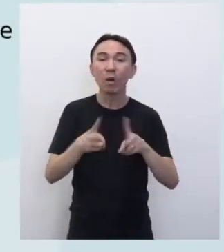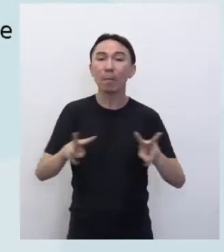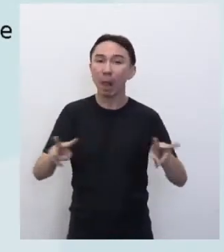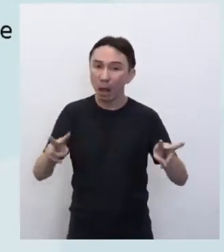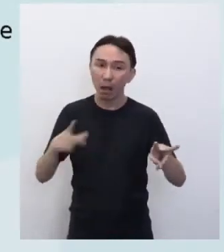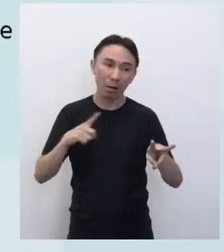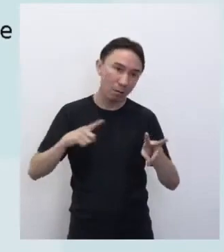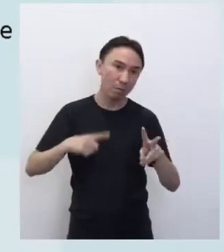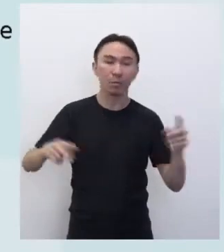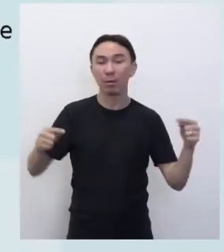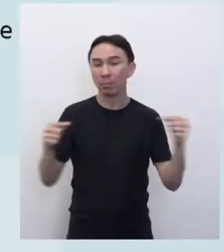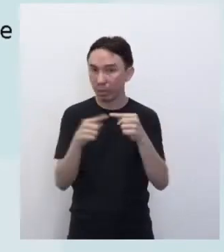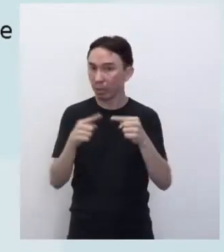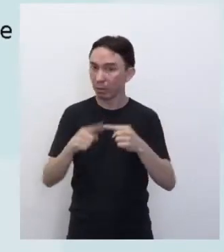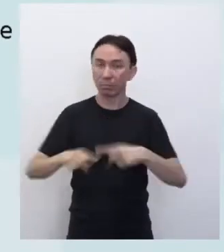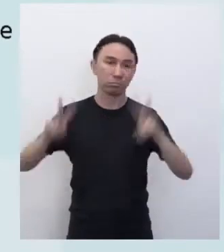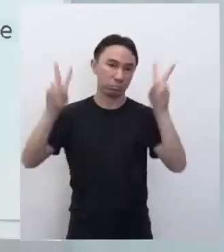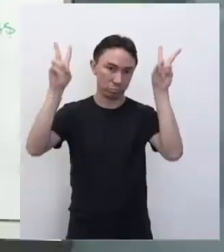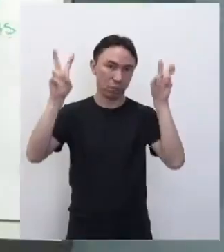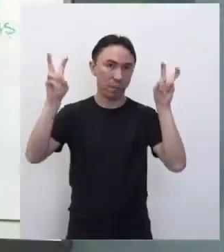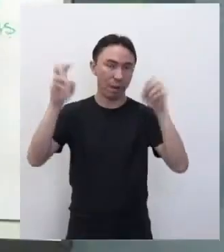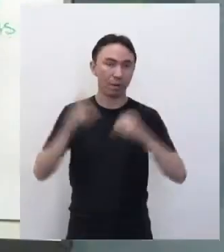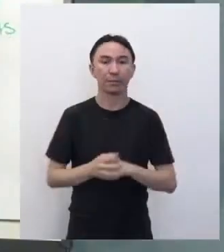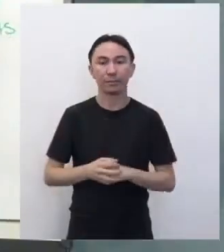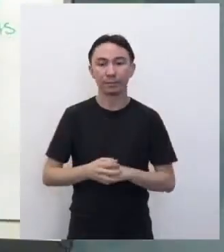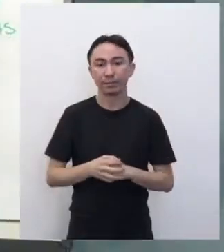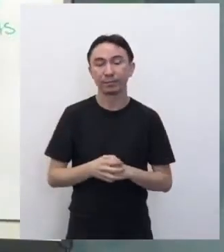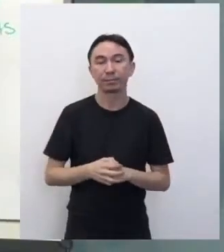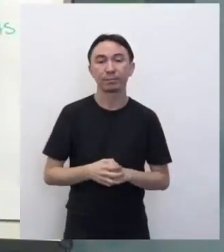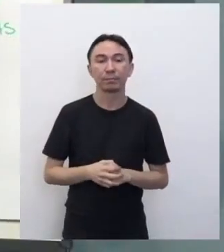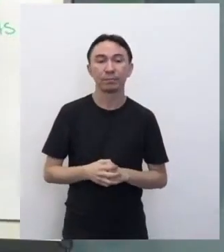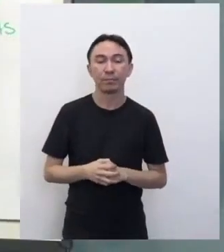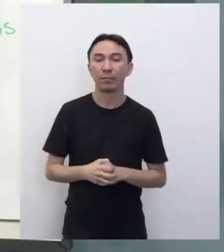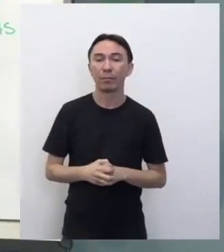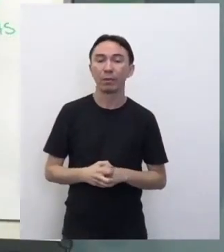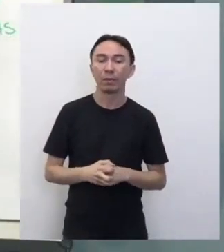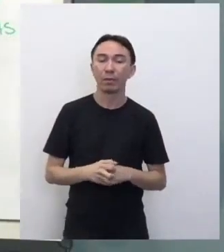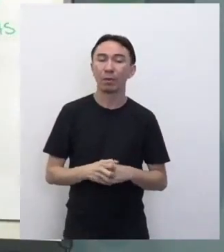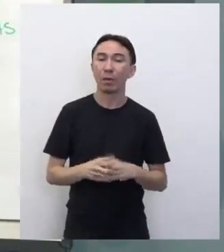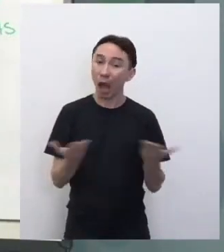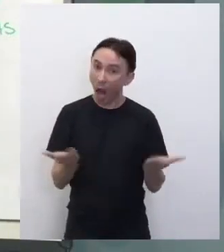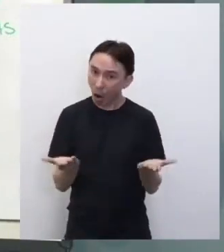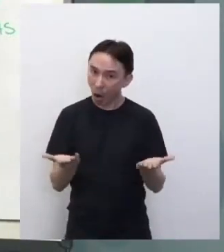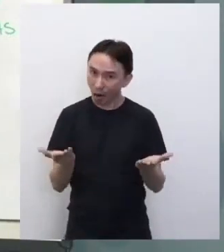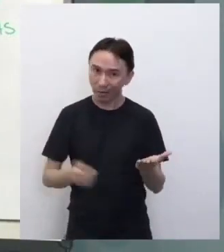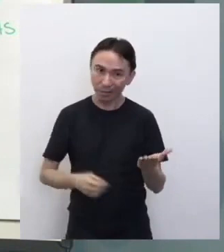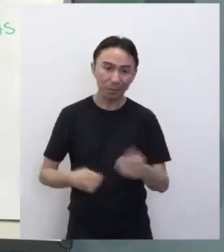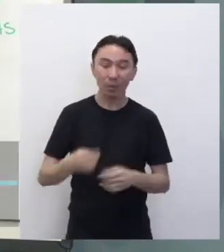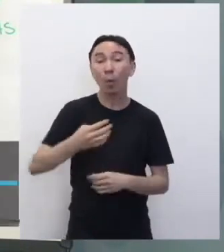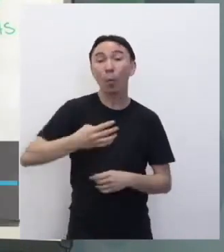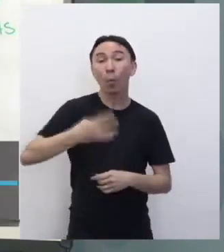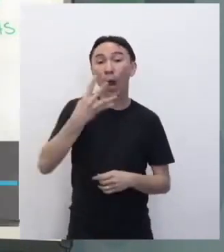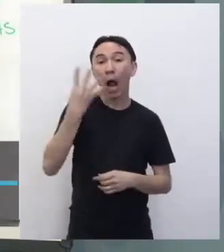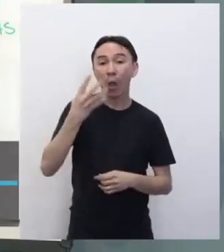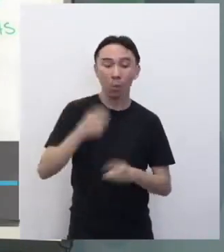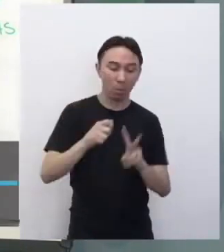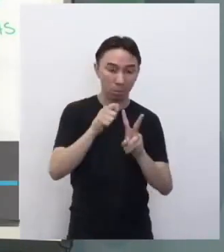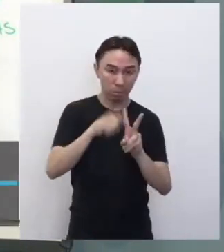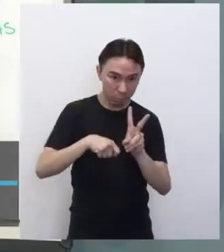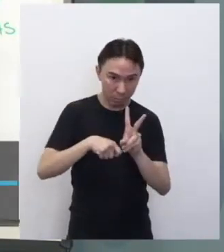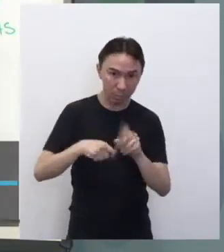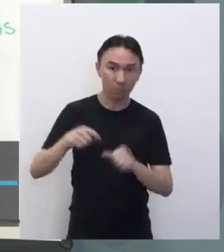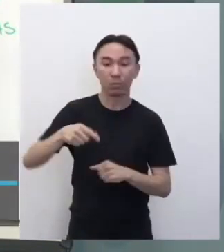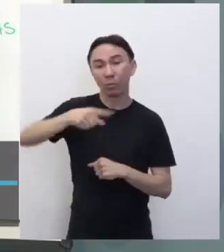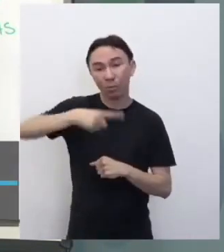tema. Isso. Então, o que vai acontecer? Neste quarto bimestre, a gente vai trabalhar com